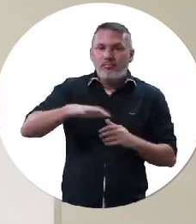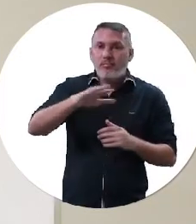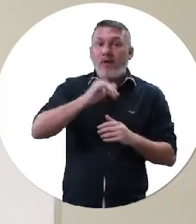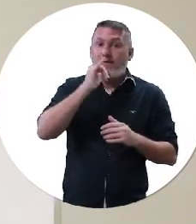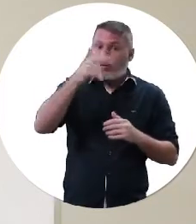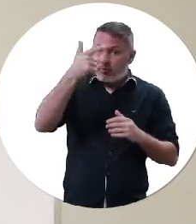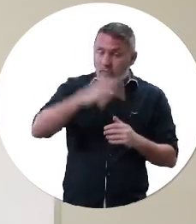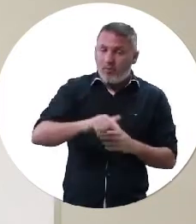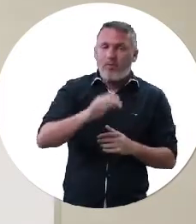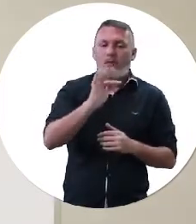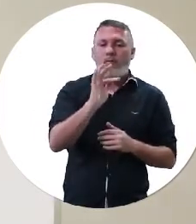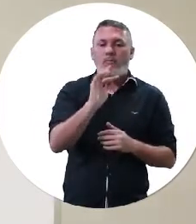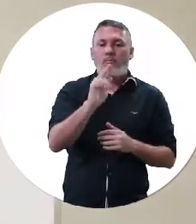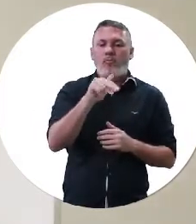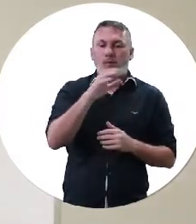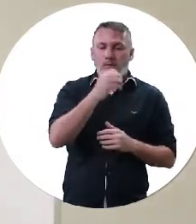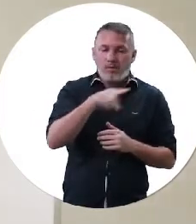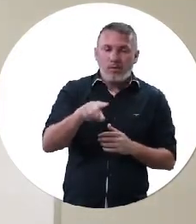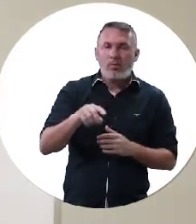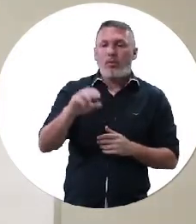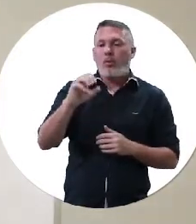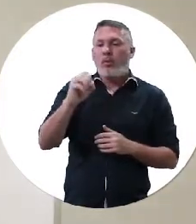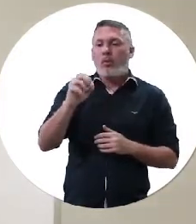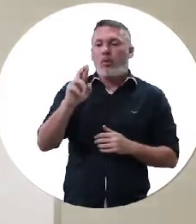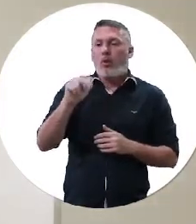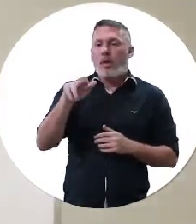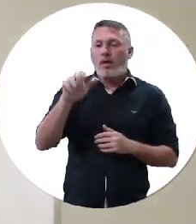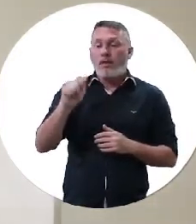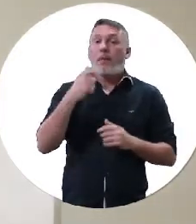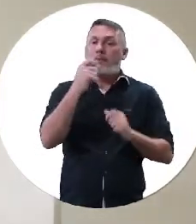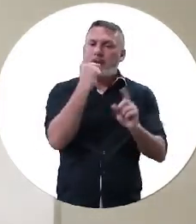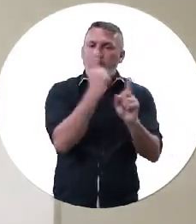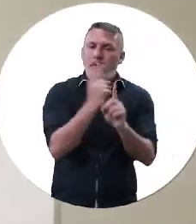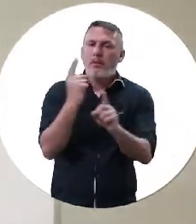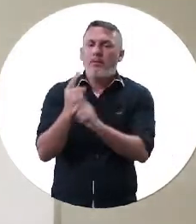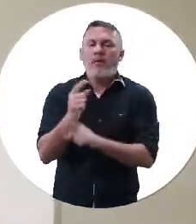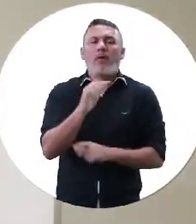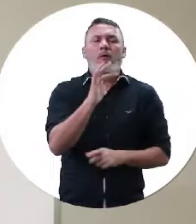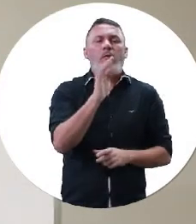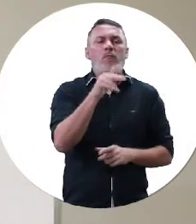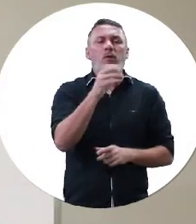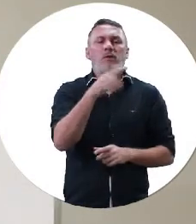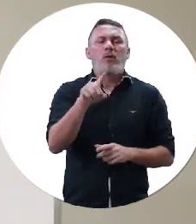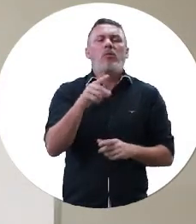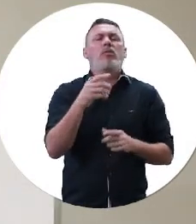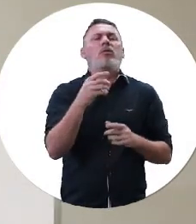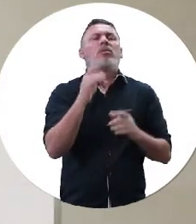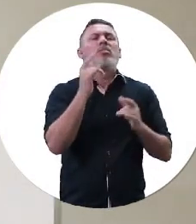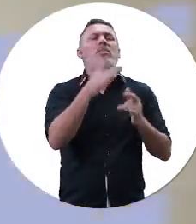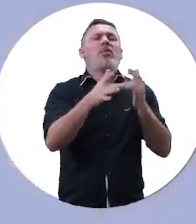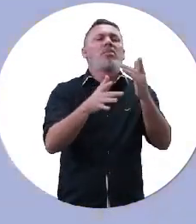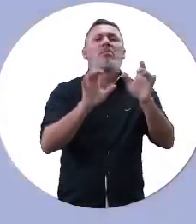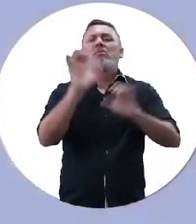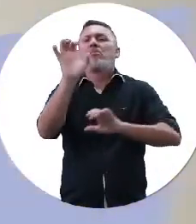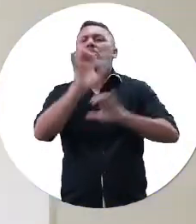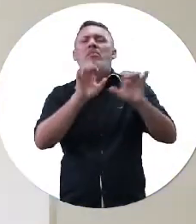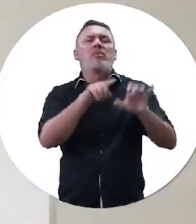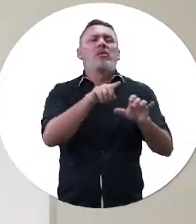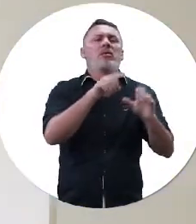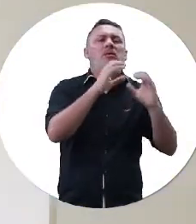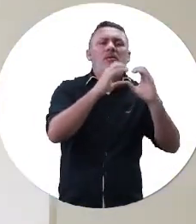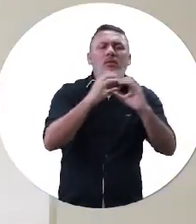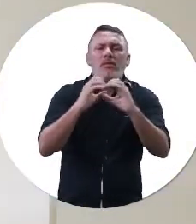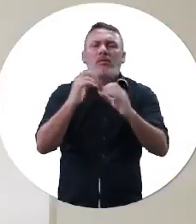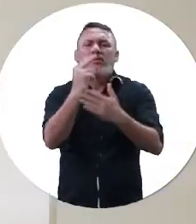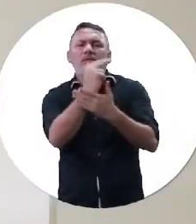da função, ok? Questões do Enem sempre caíram muito mais em estrutura do que nomenclatura propriamente dita.